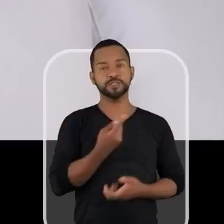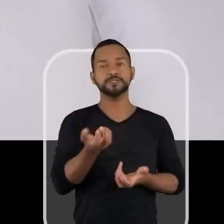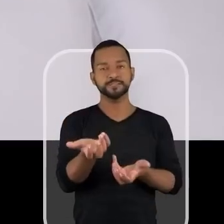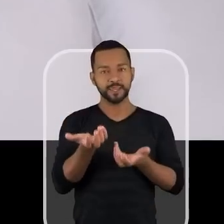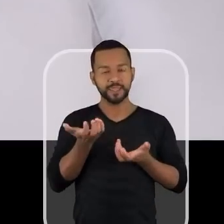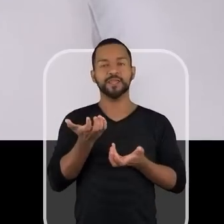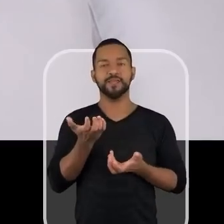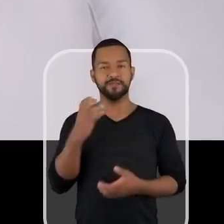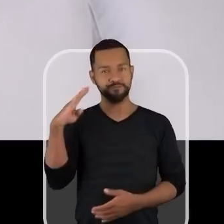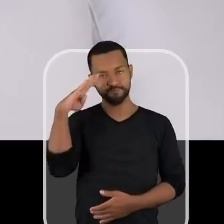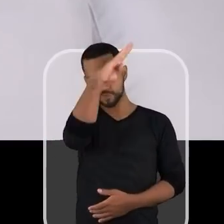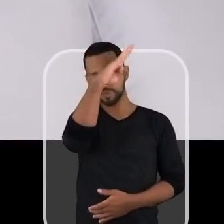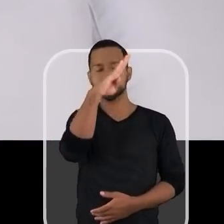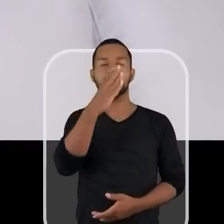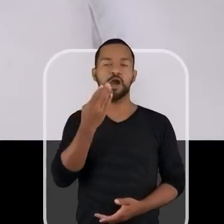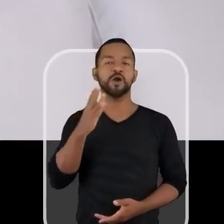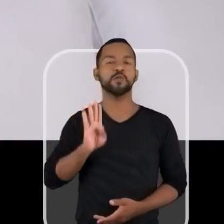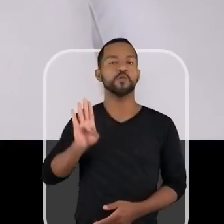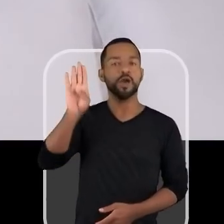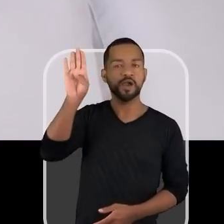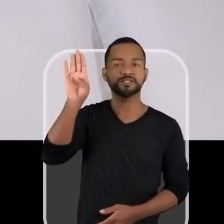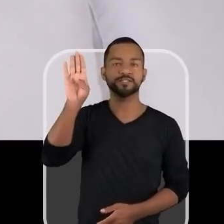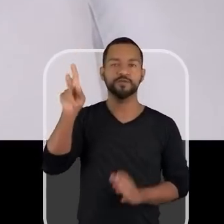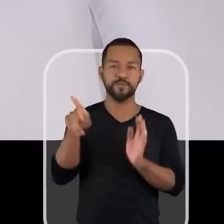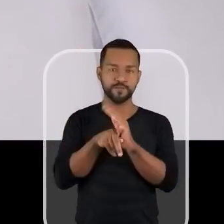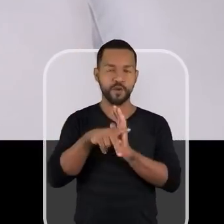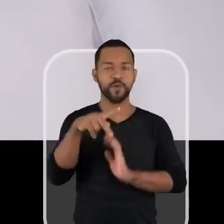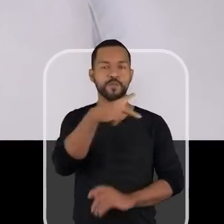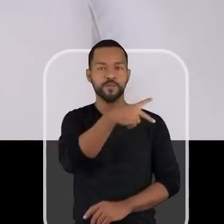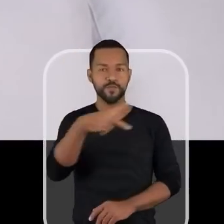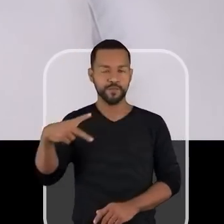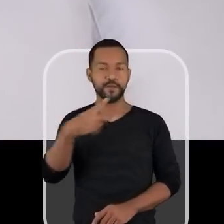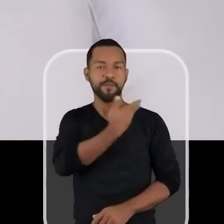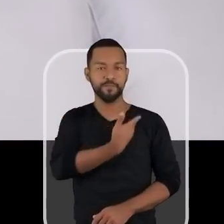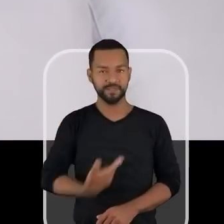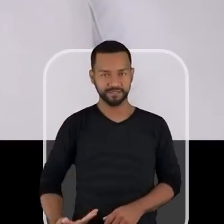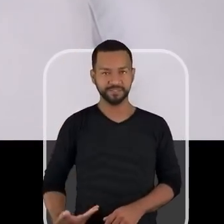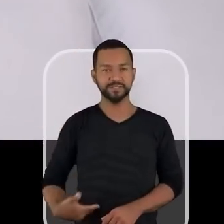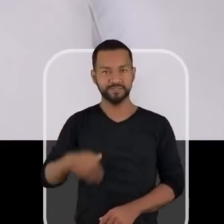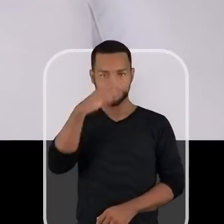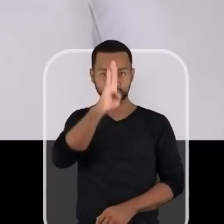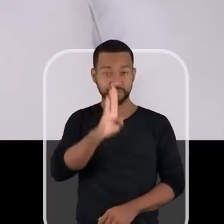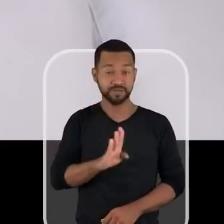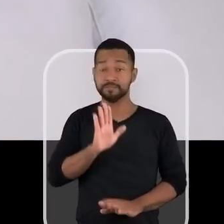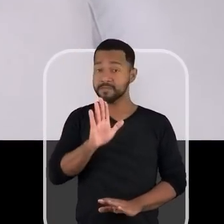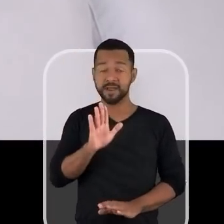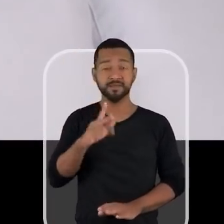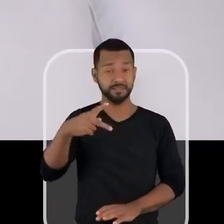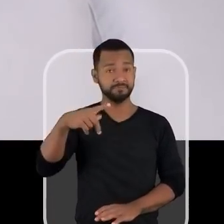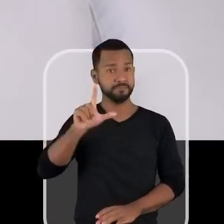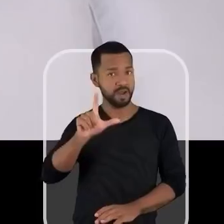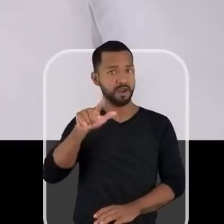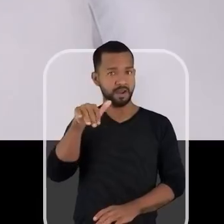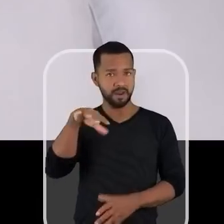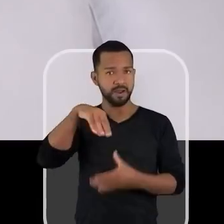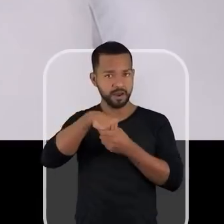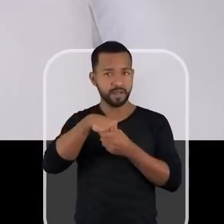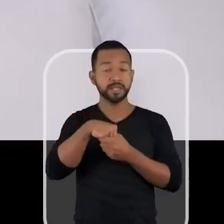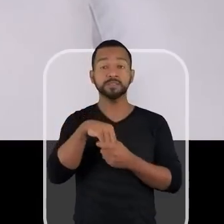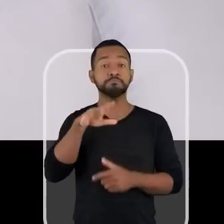Nós queremos o Bolsonaro candidato a presidente do Brasil pelo PL. Agora, se ele não